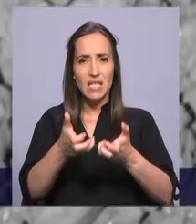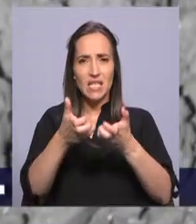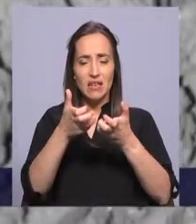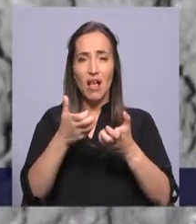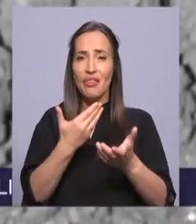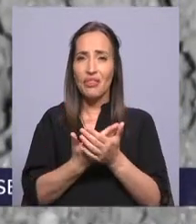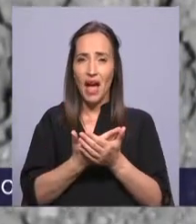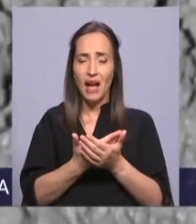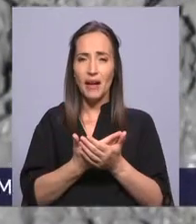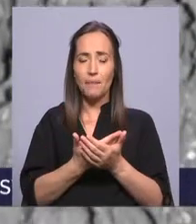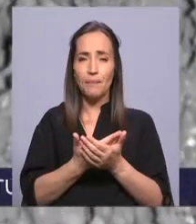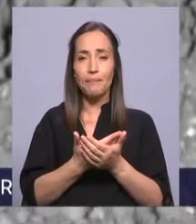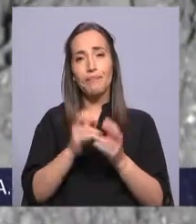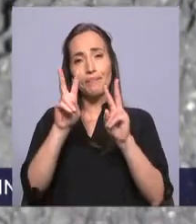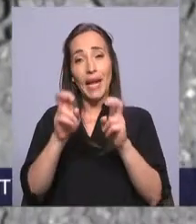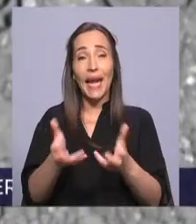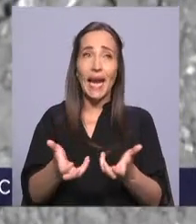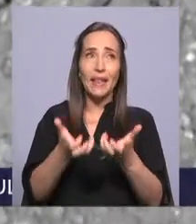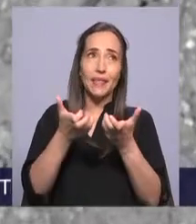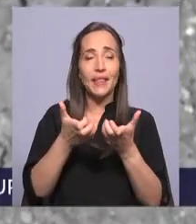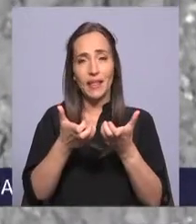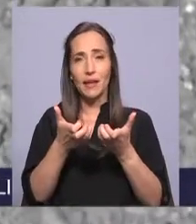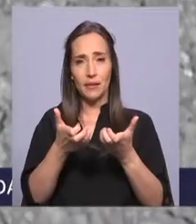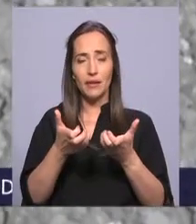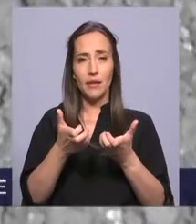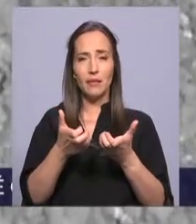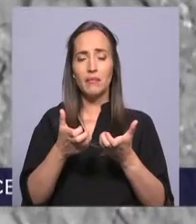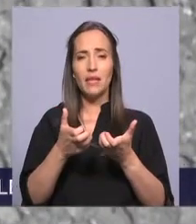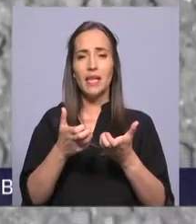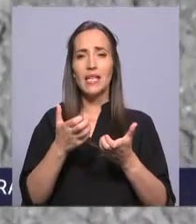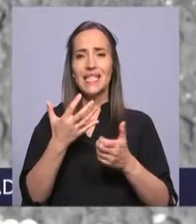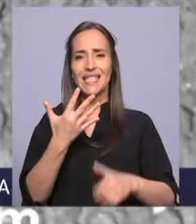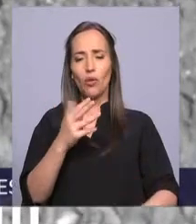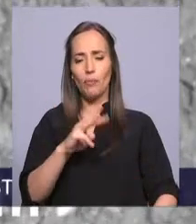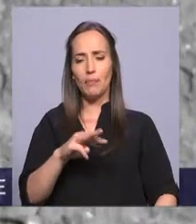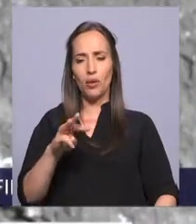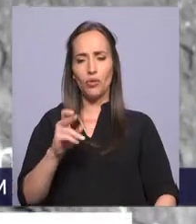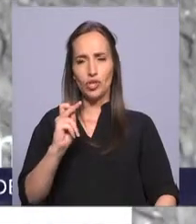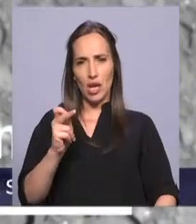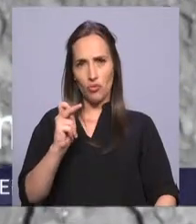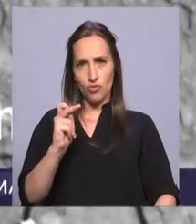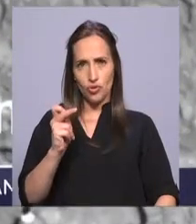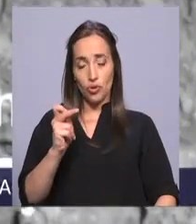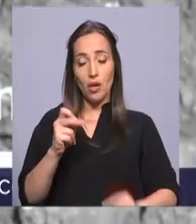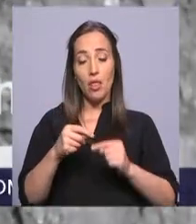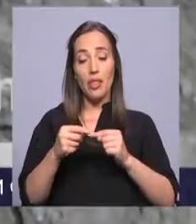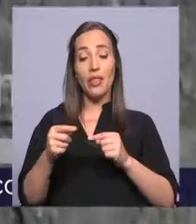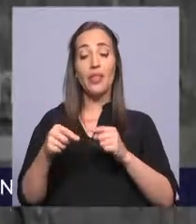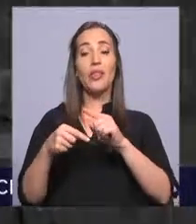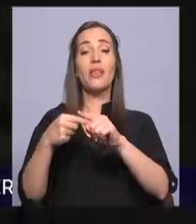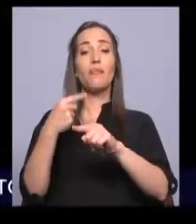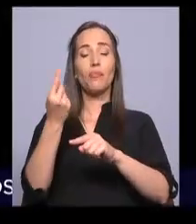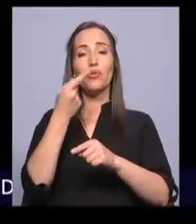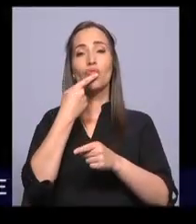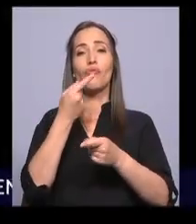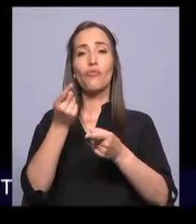permite estar quente, digamos assim, quente é uma maneira de dizer, durante os primeiros 5 milhões de anos. O que aconteceu depois foi voltar ao